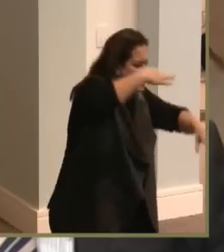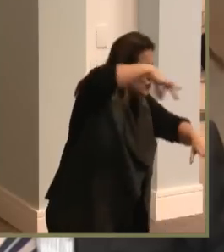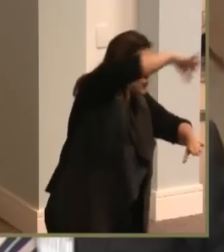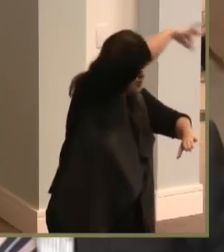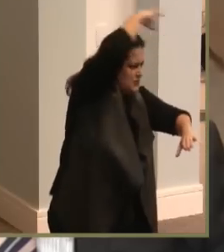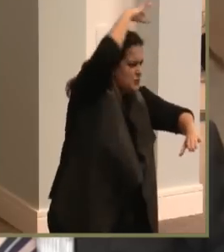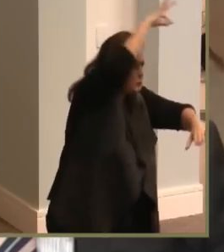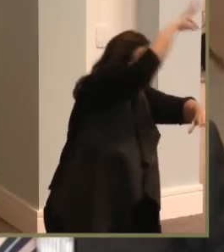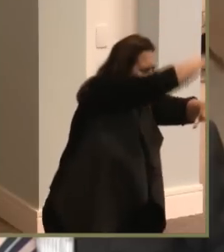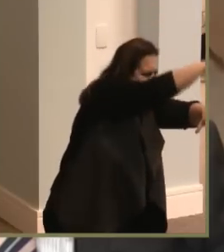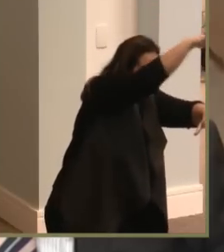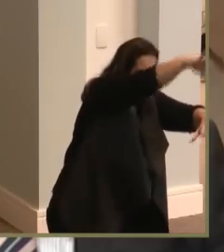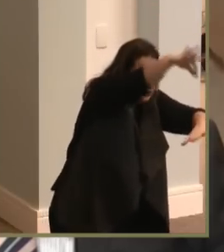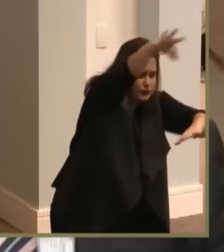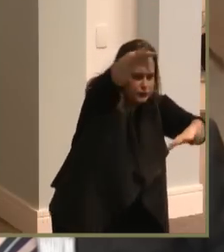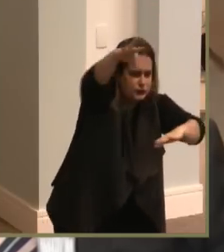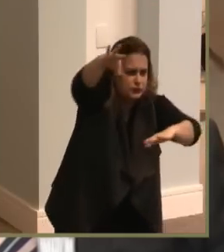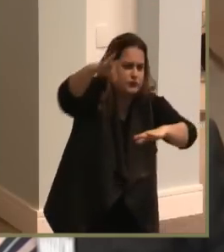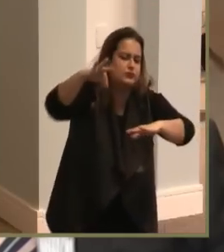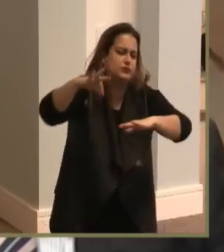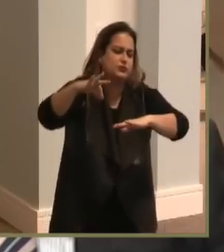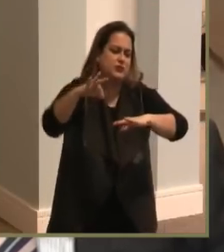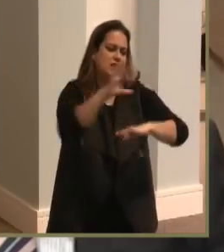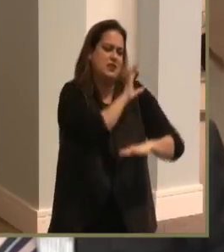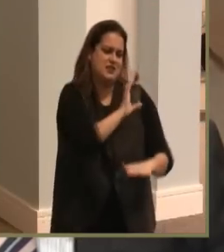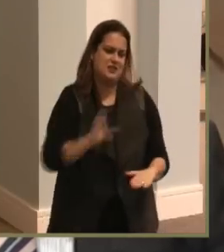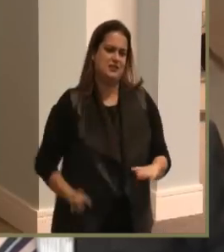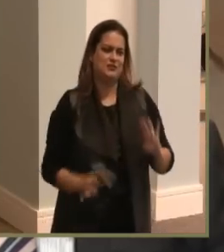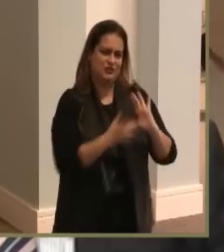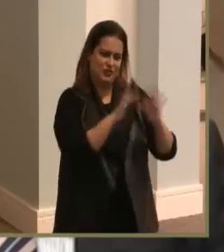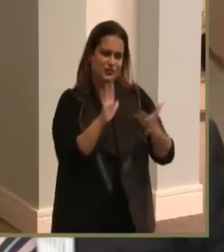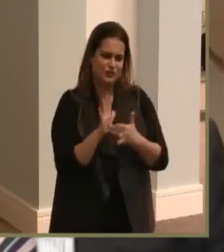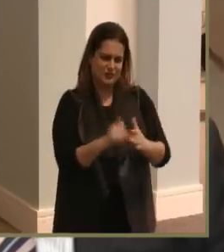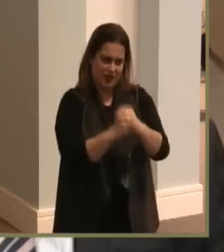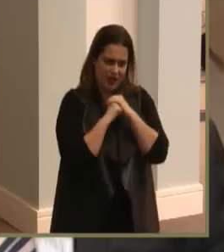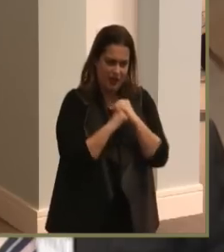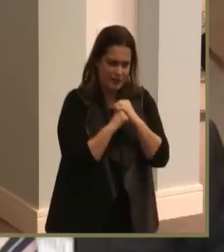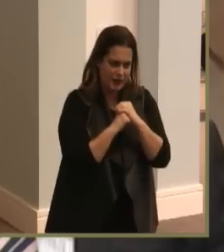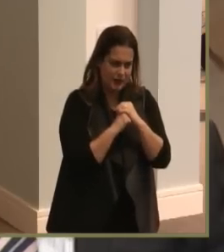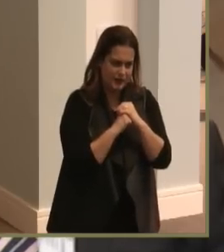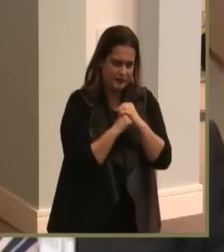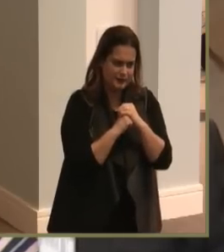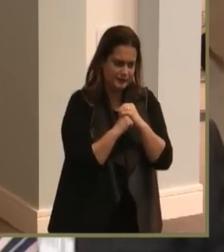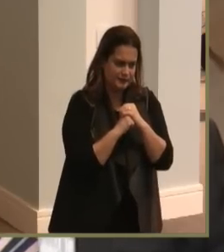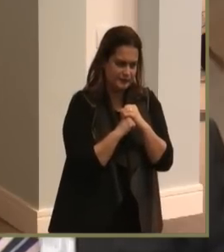de conceder a esta igreja, em Cristo Jesus. Amém.